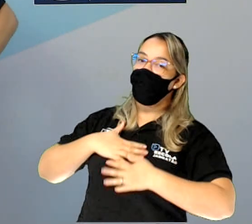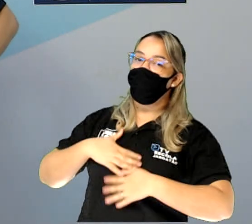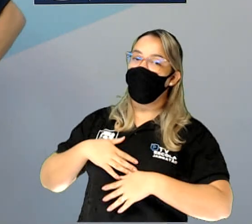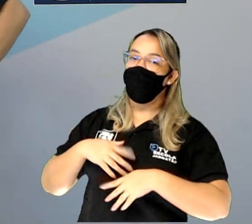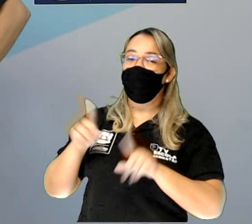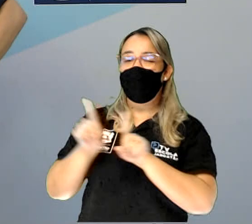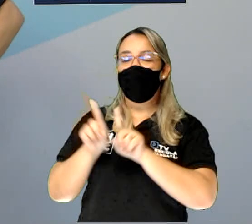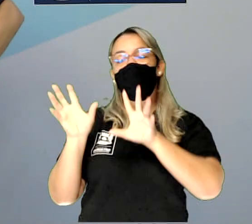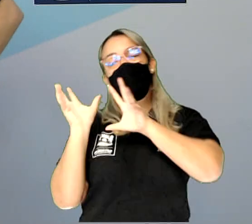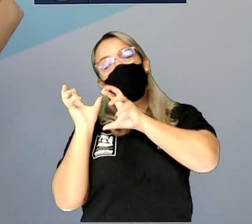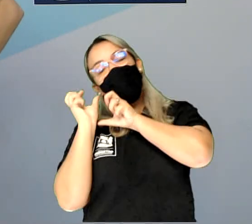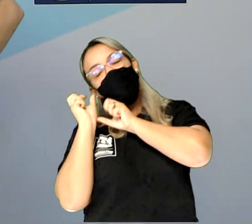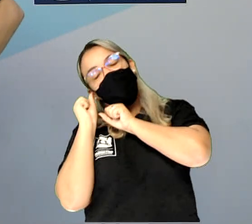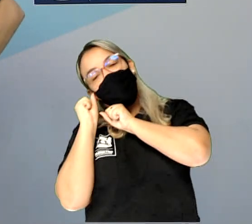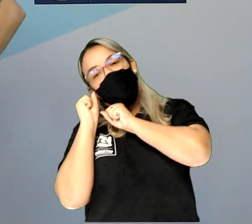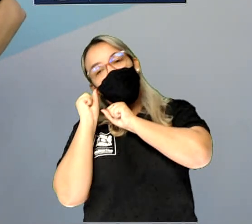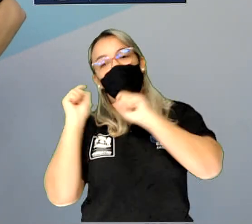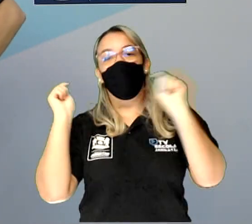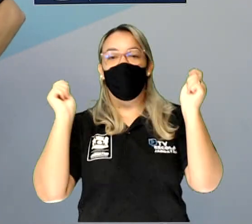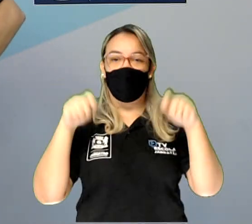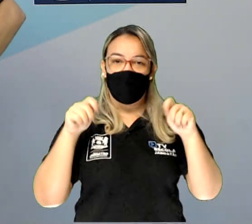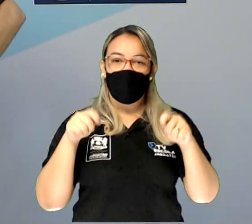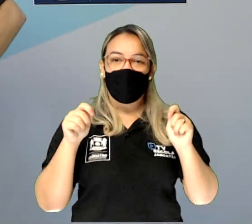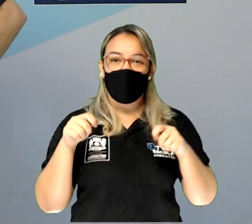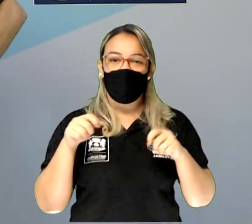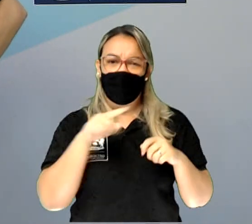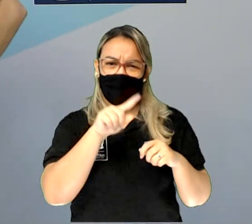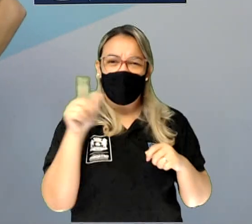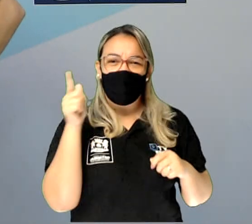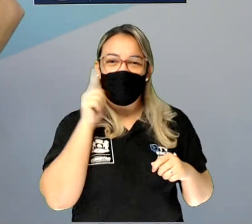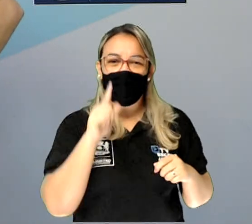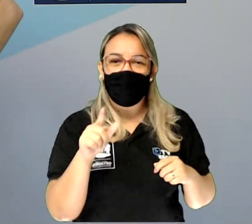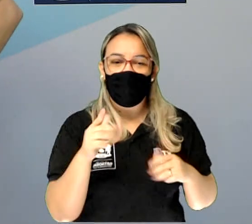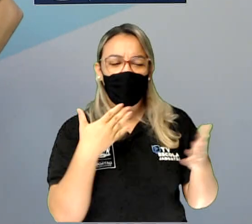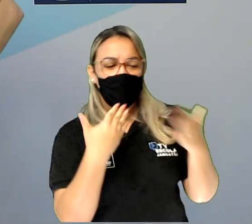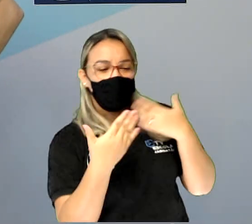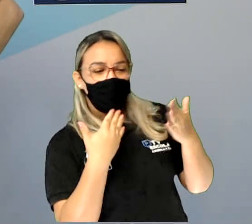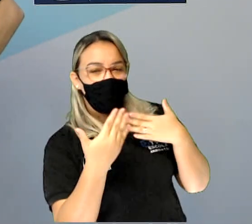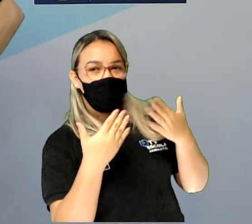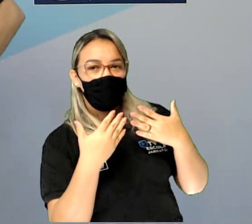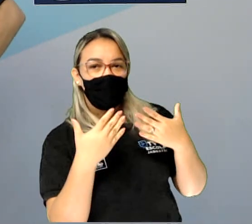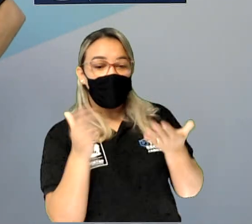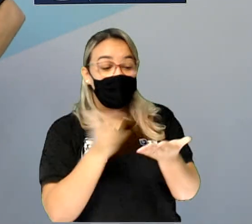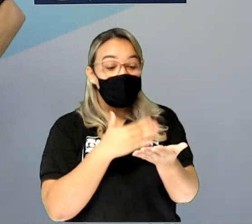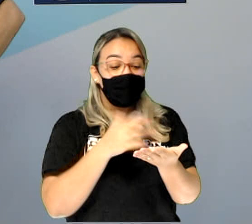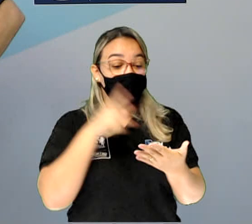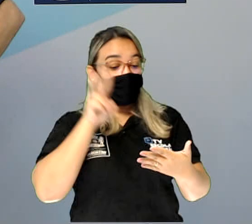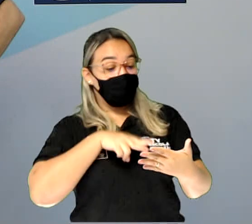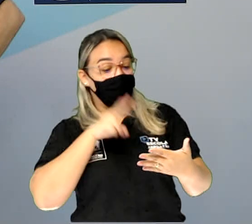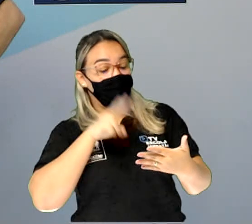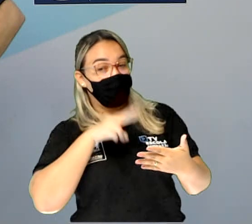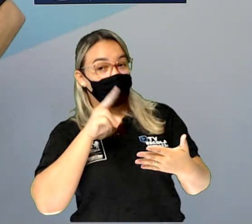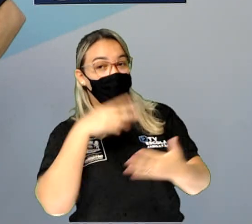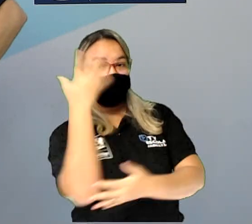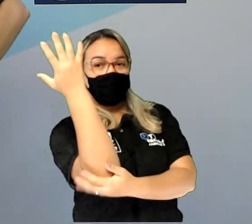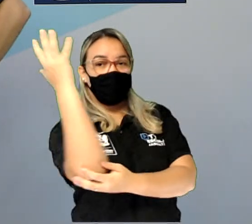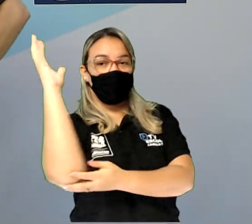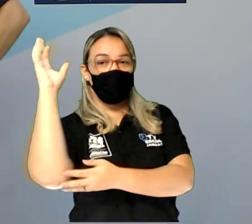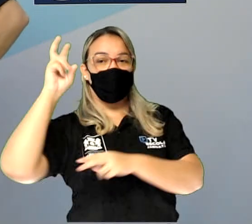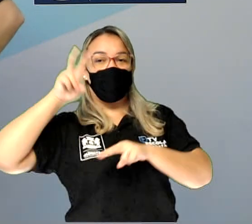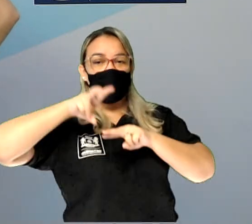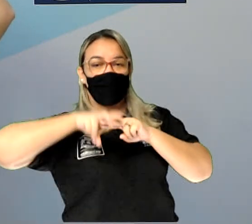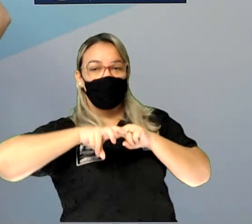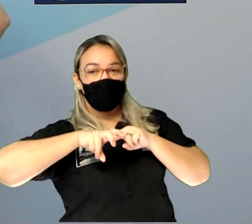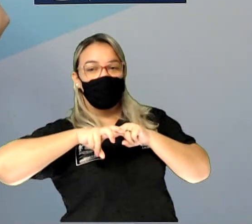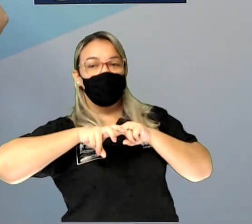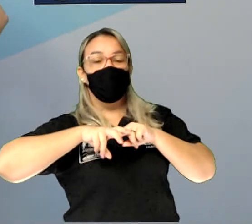até dormir, não é? Quem já conseguiu conversar, fazer uma leitura de um bom livro embaixo de uma árvore?